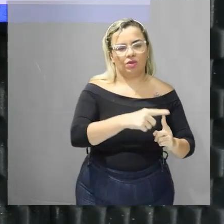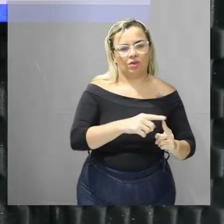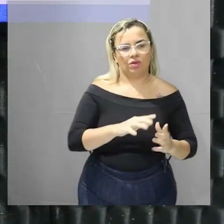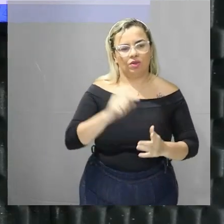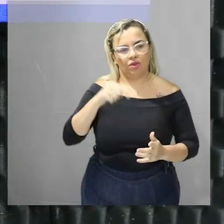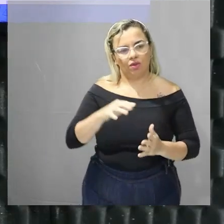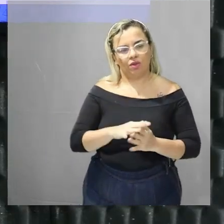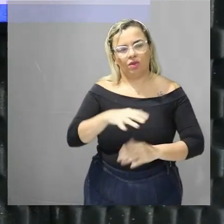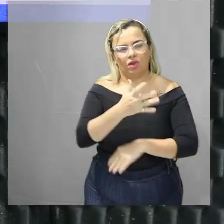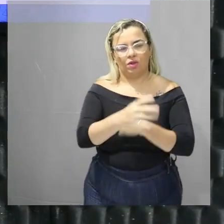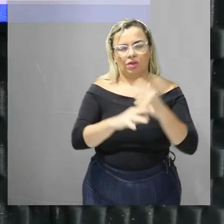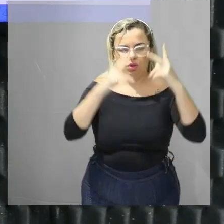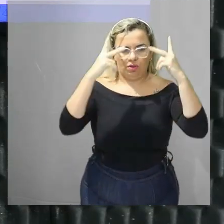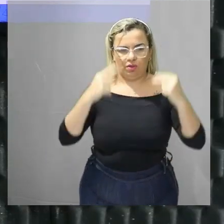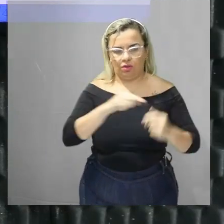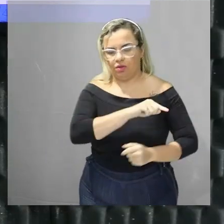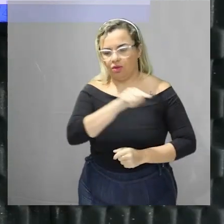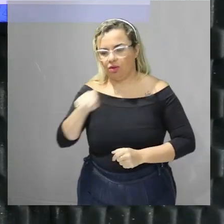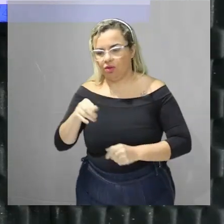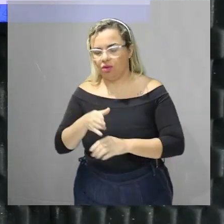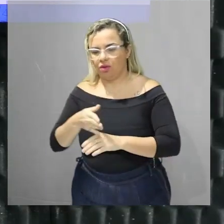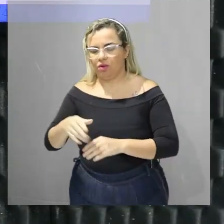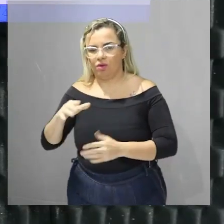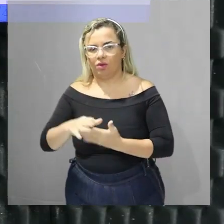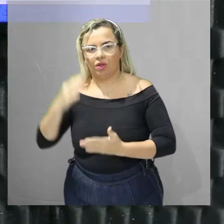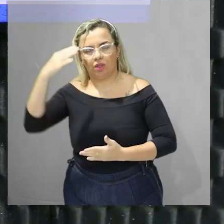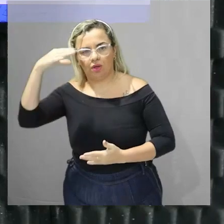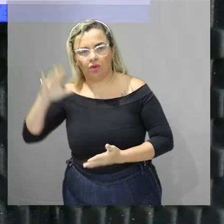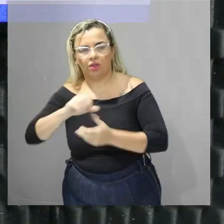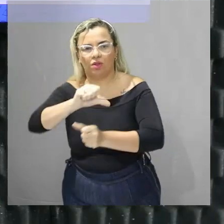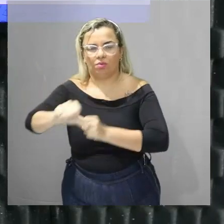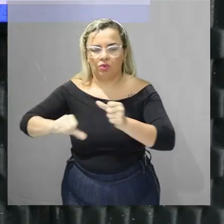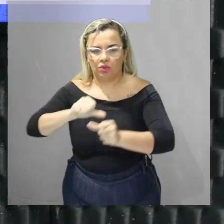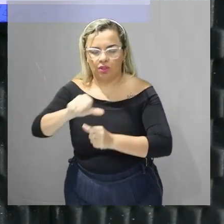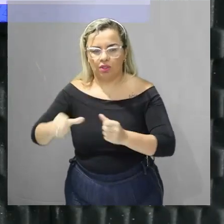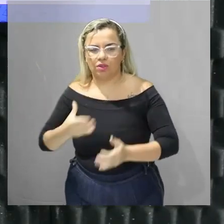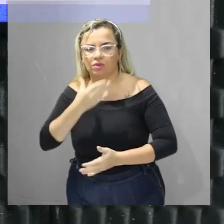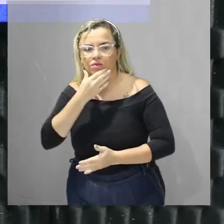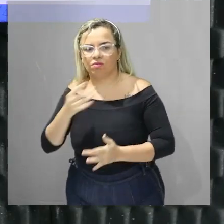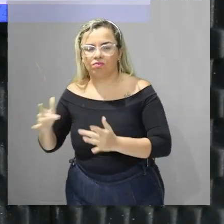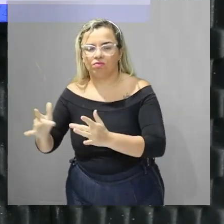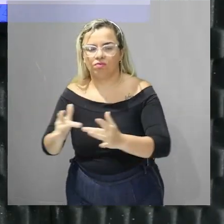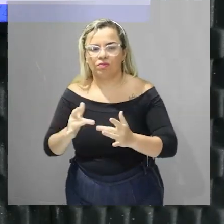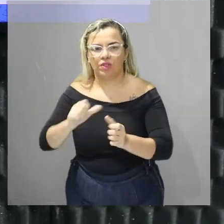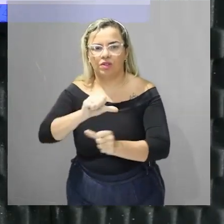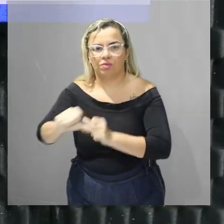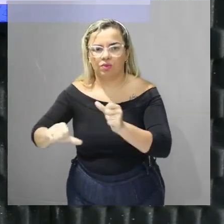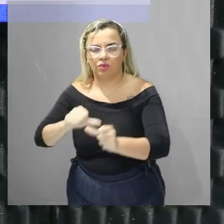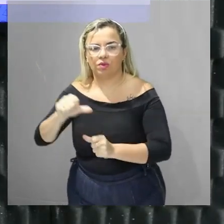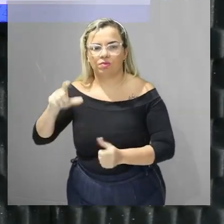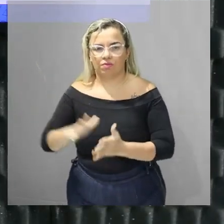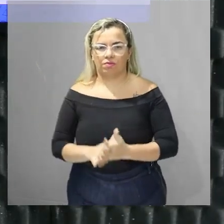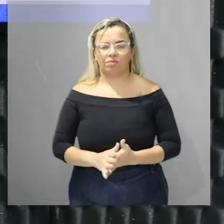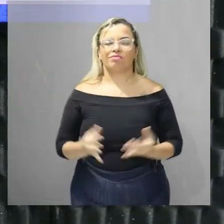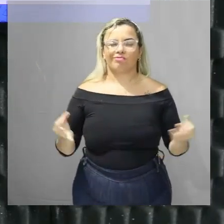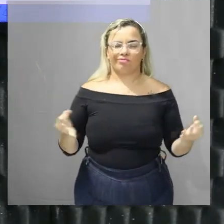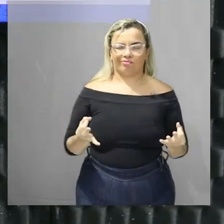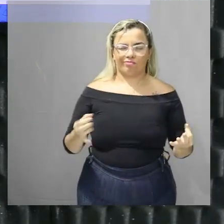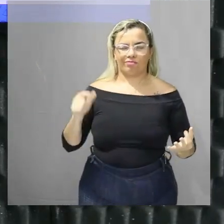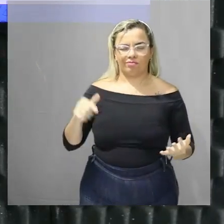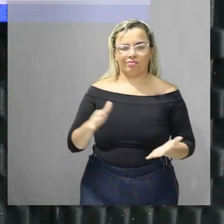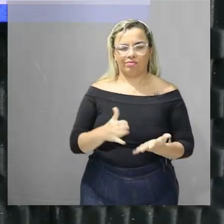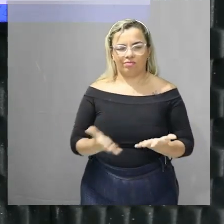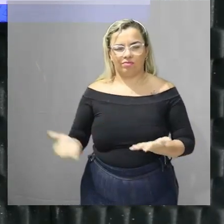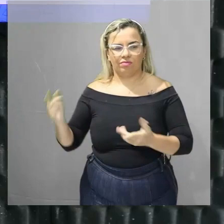a paisagem antropizada ou cultural, que é justamente quando o homem ele faz o contato ali nela e a transforma. Belezinha? Então,